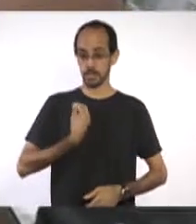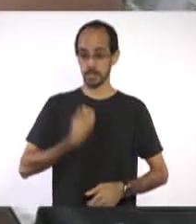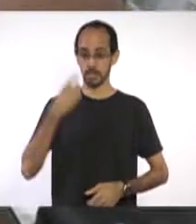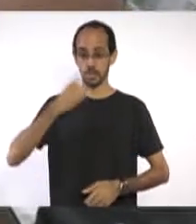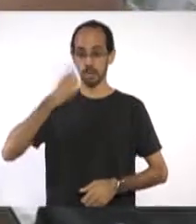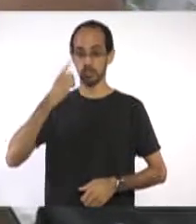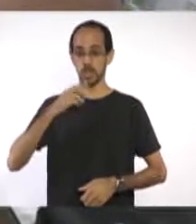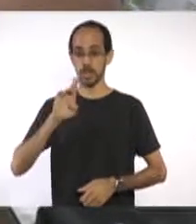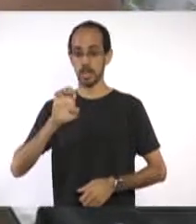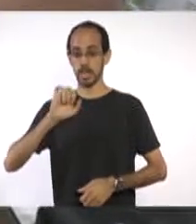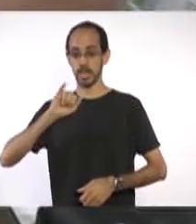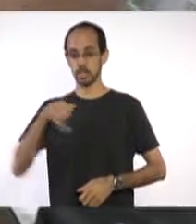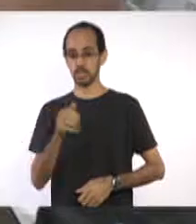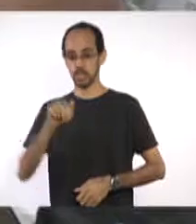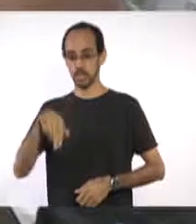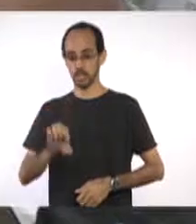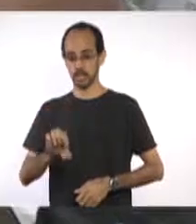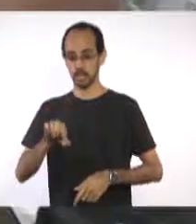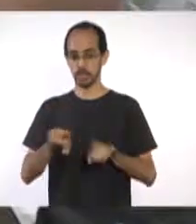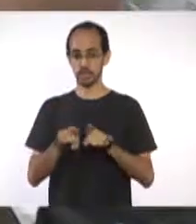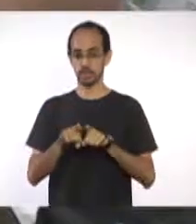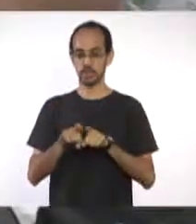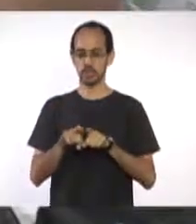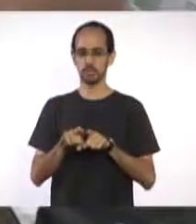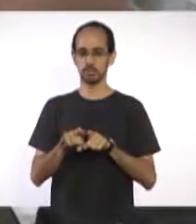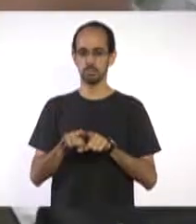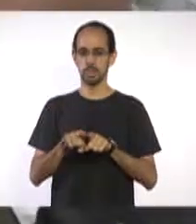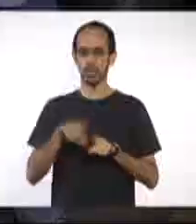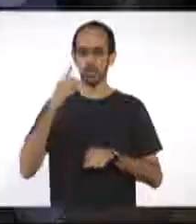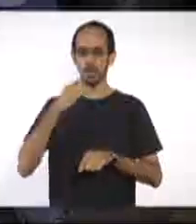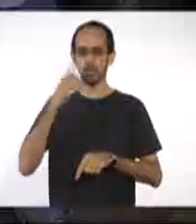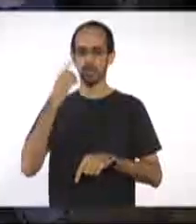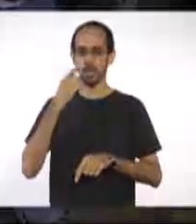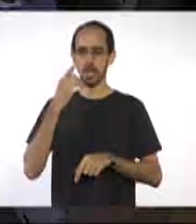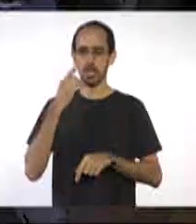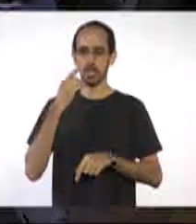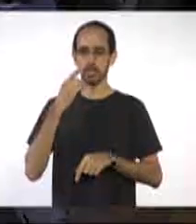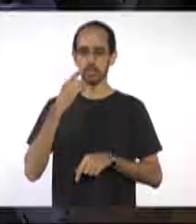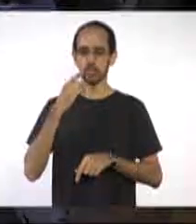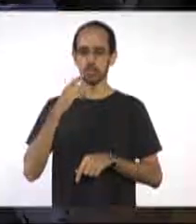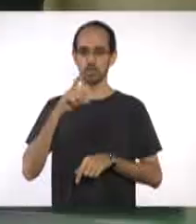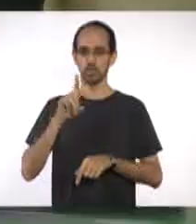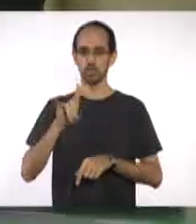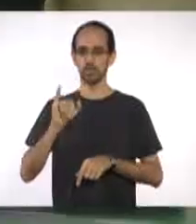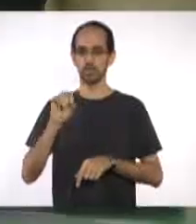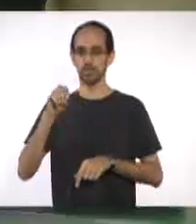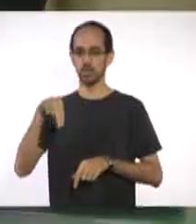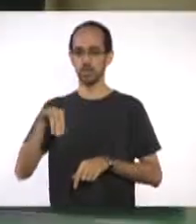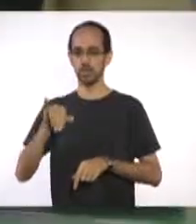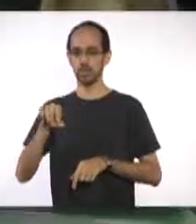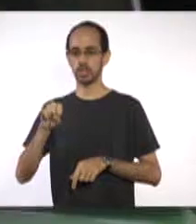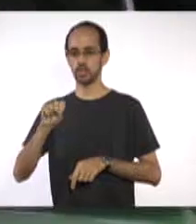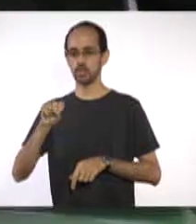registrar deputado estadual enfermeira Rejane, deputado Dionísio Lins,